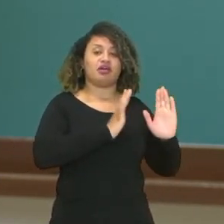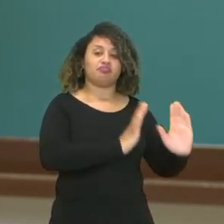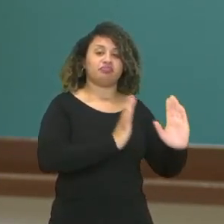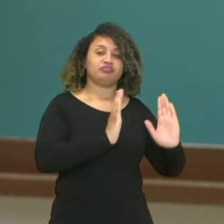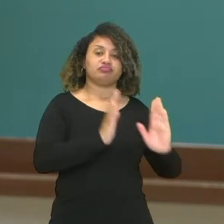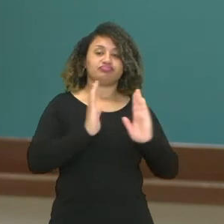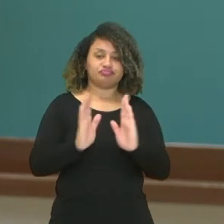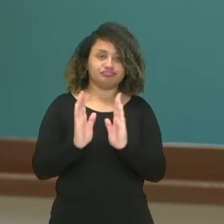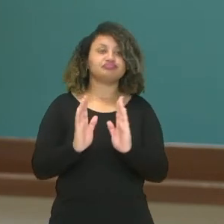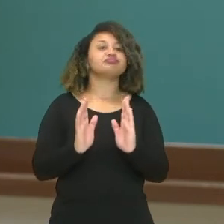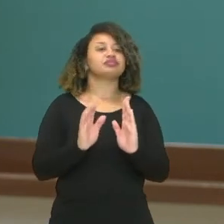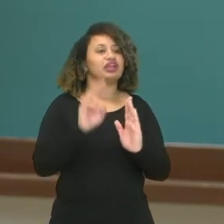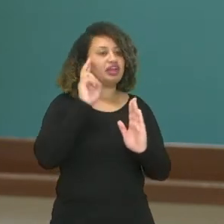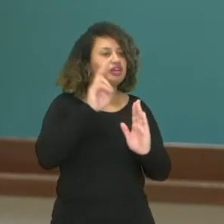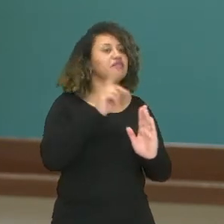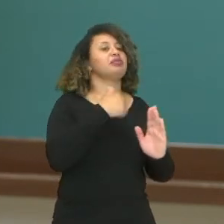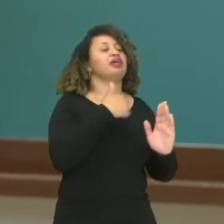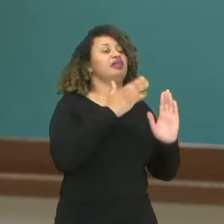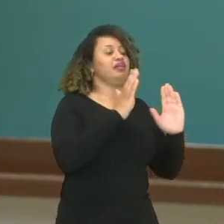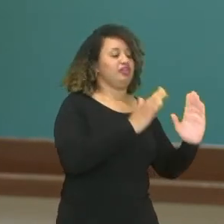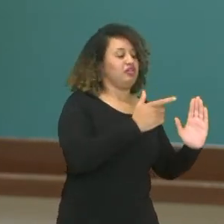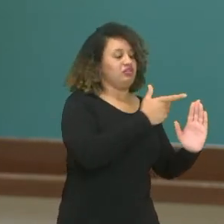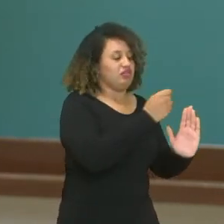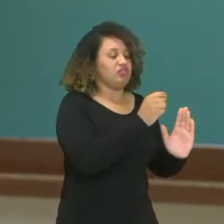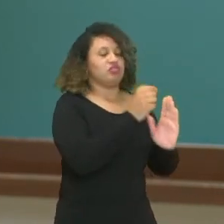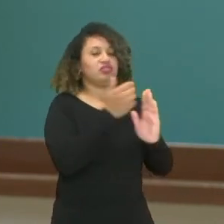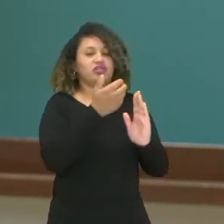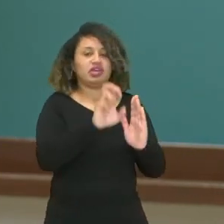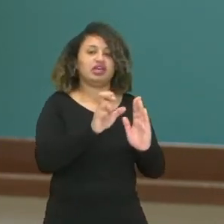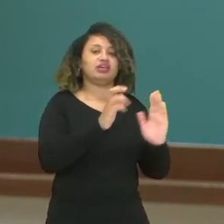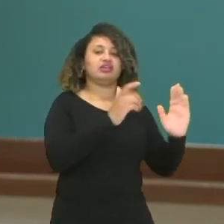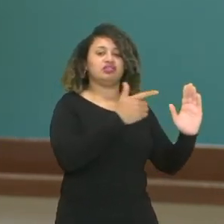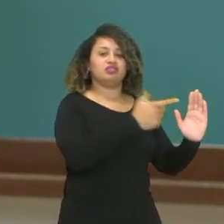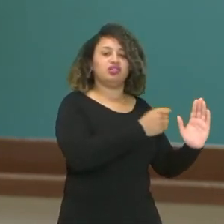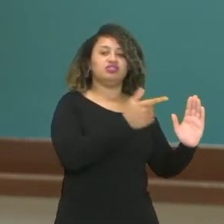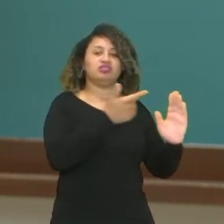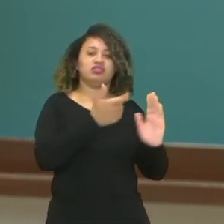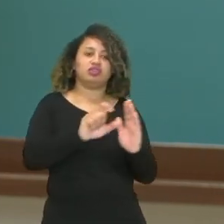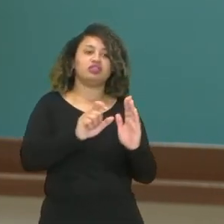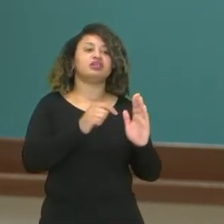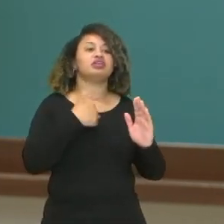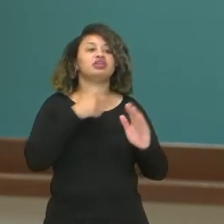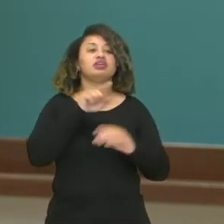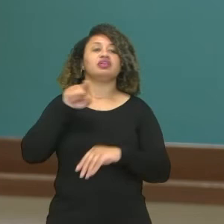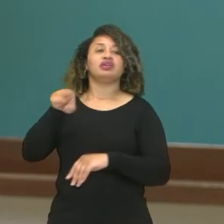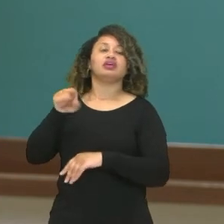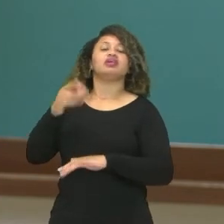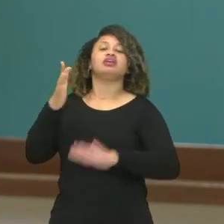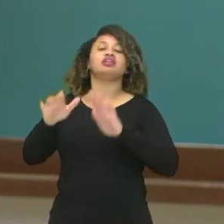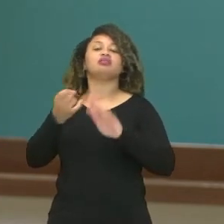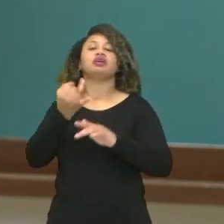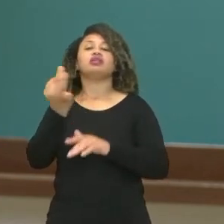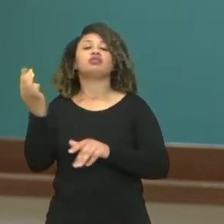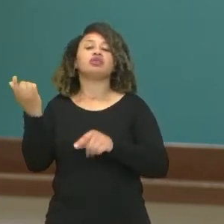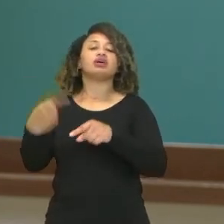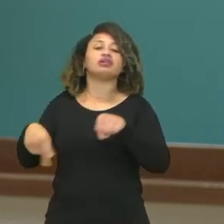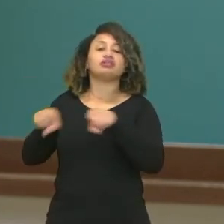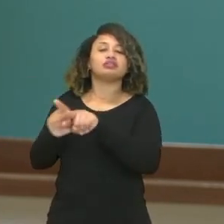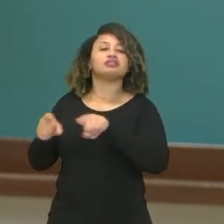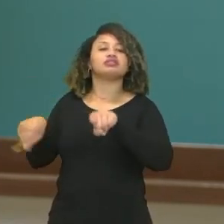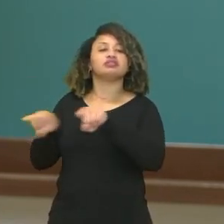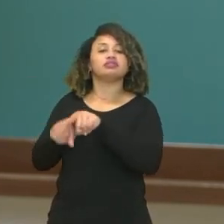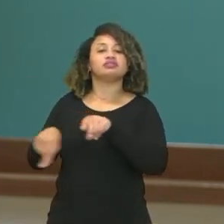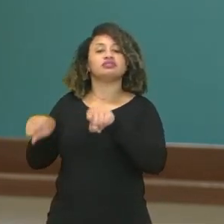em tempo. Lembra? 20 segundos, 15 segundos. E o treinamento funcional é voltado para o número de repetições.